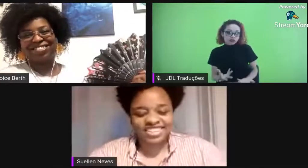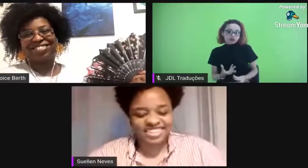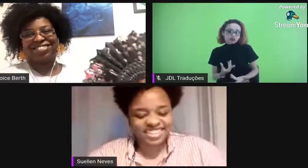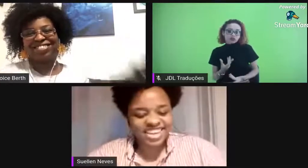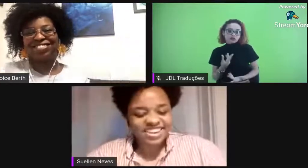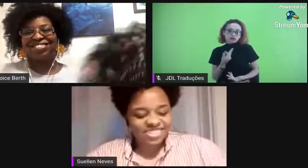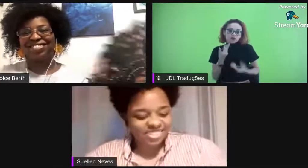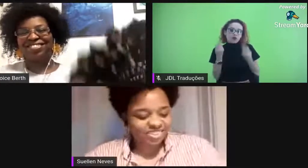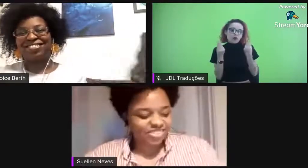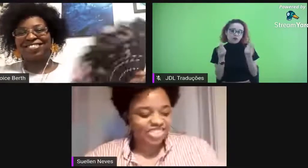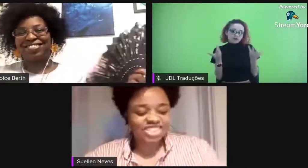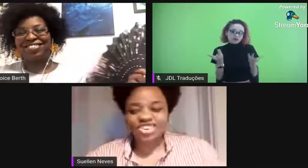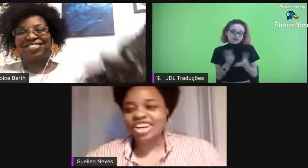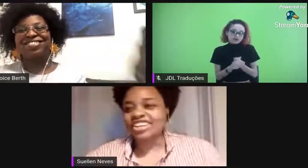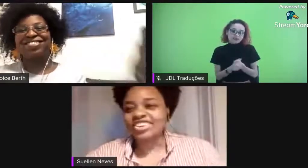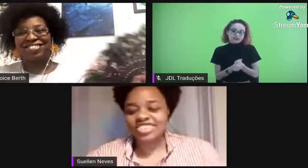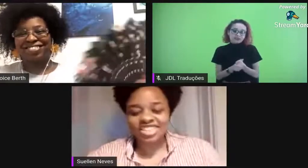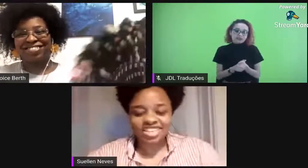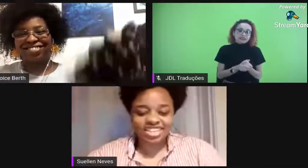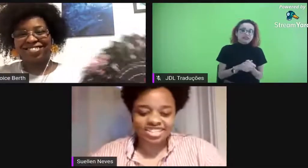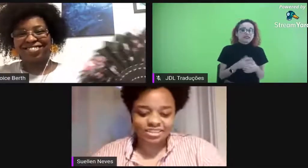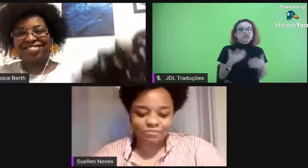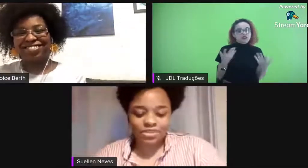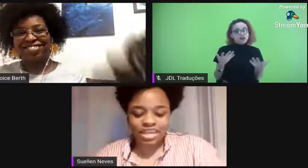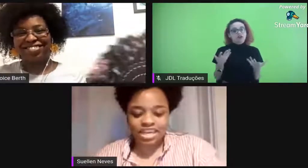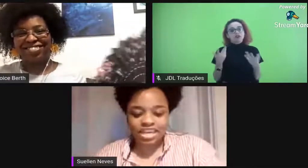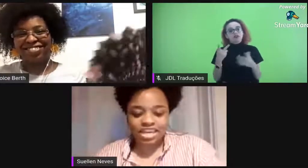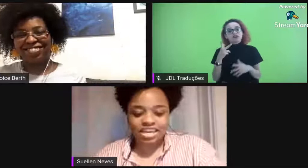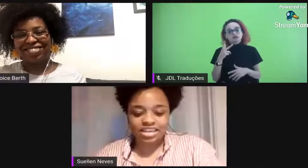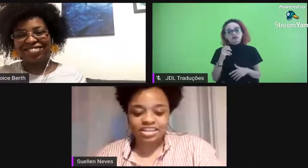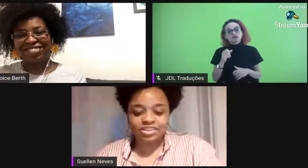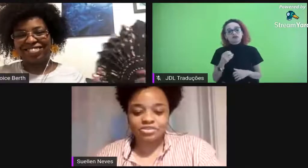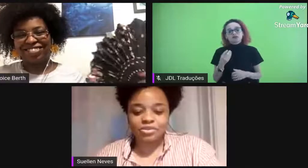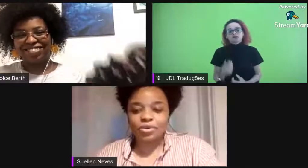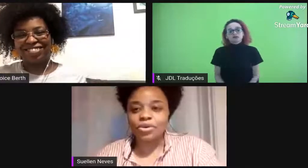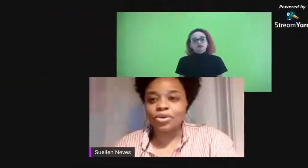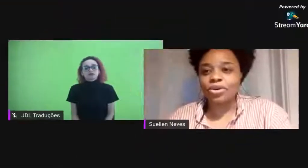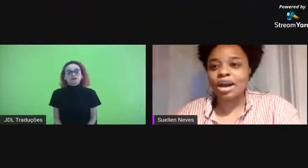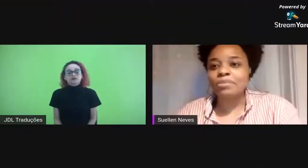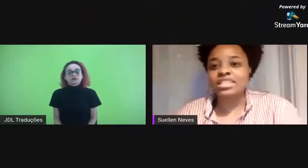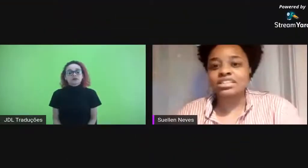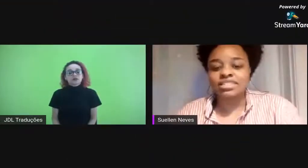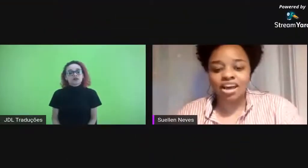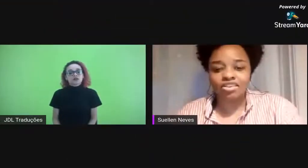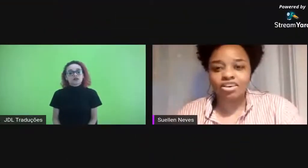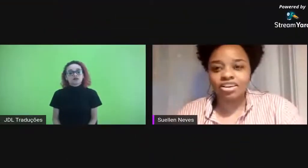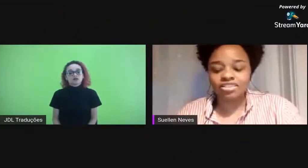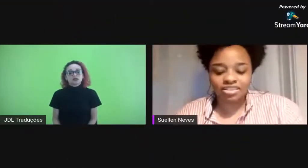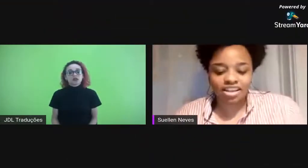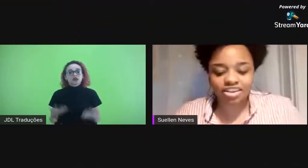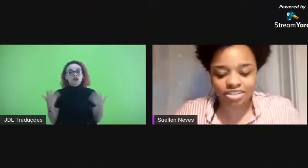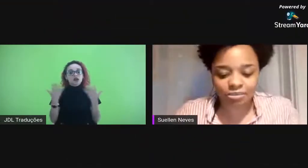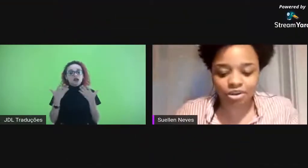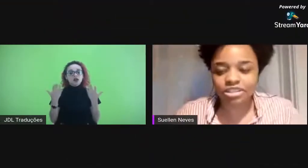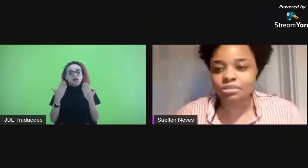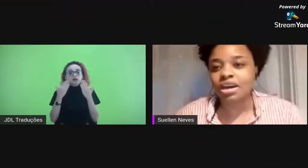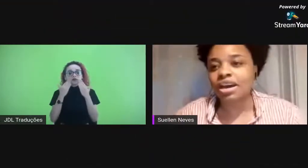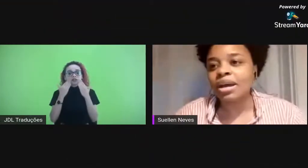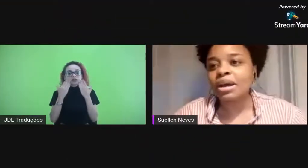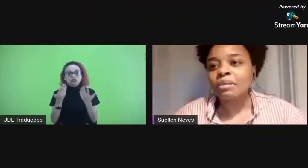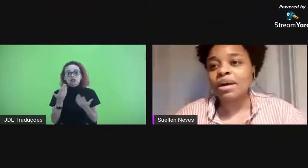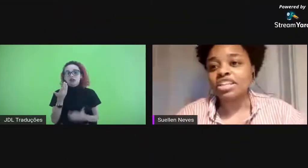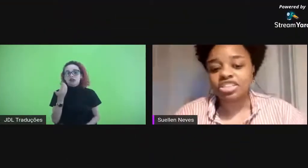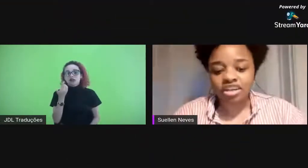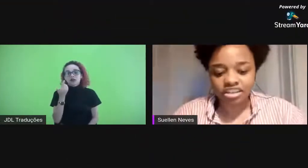né? Mas vamos trocando, com certeza. Eu vou apresentar agora, né, a nossa